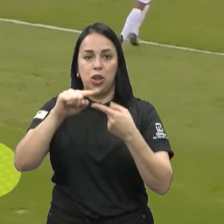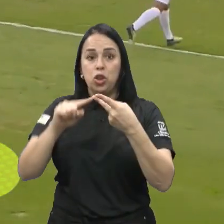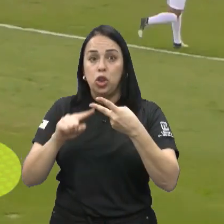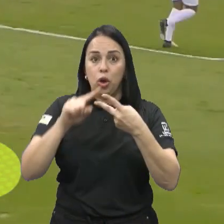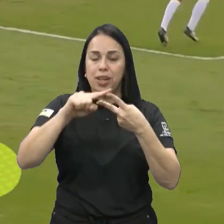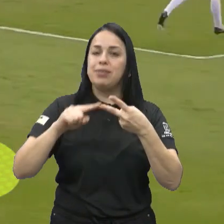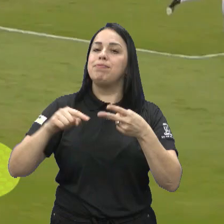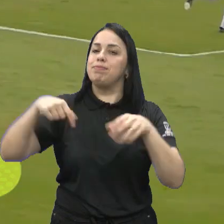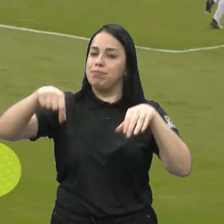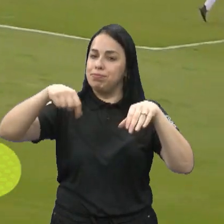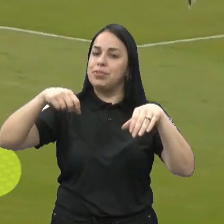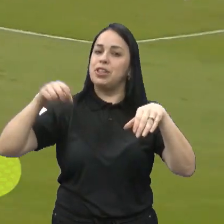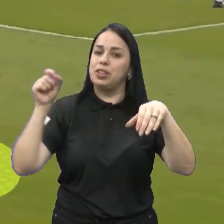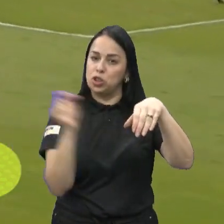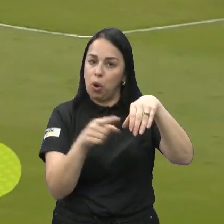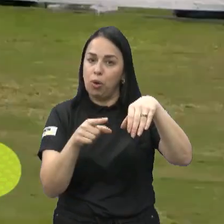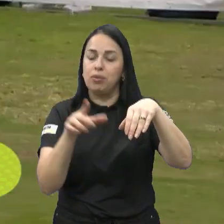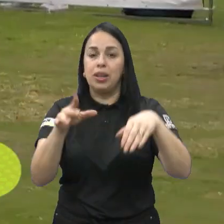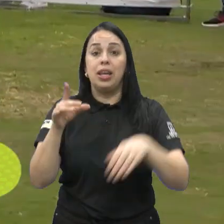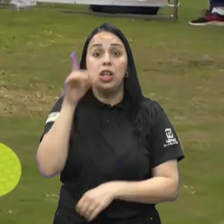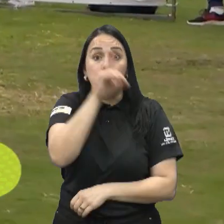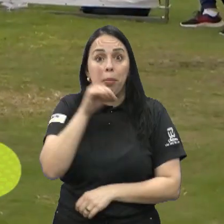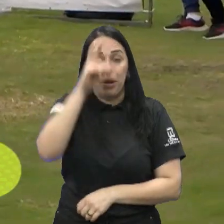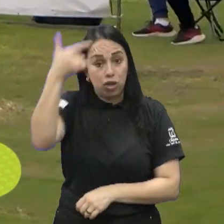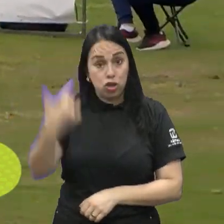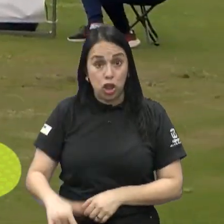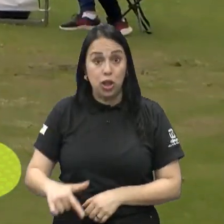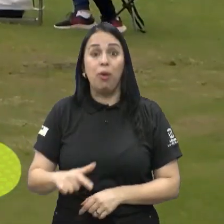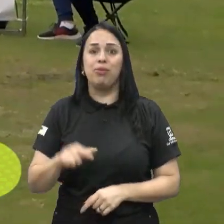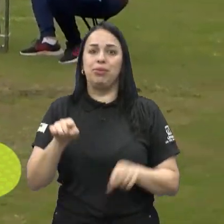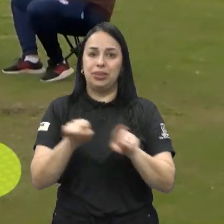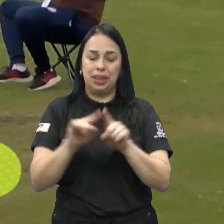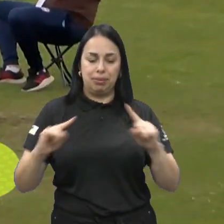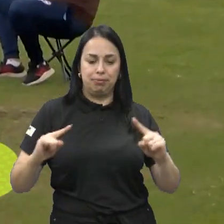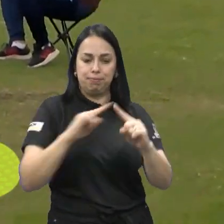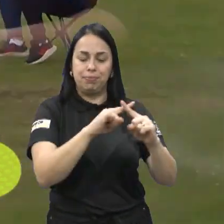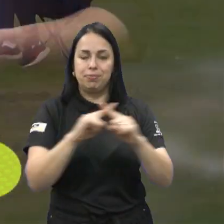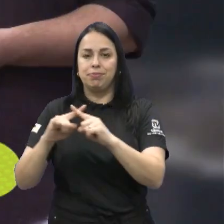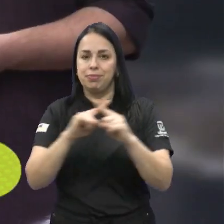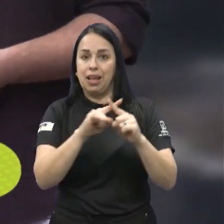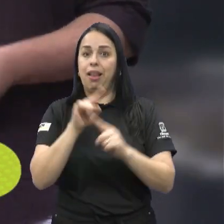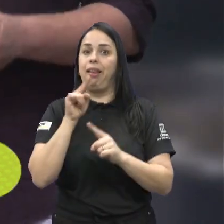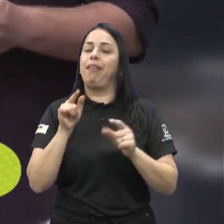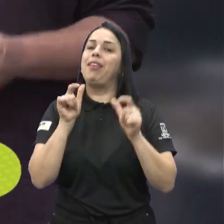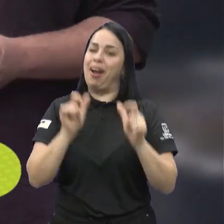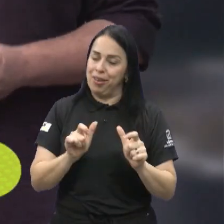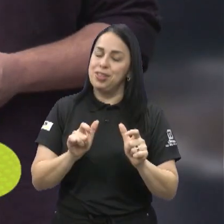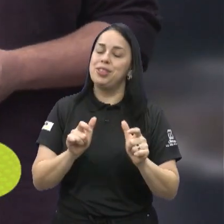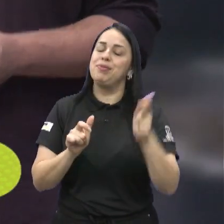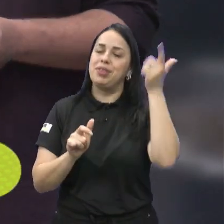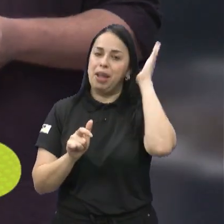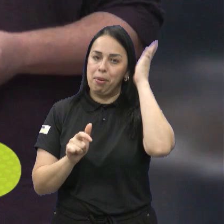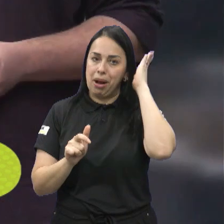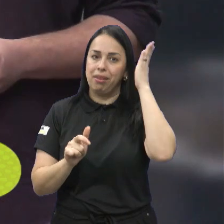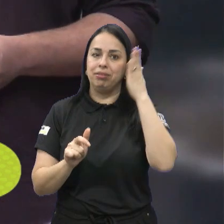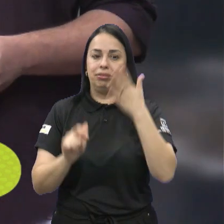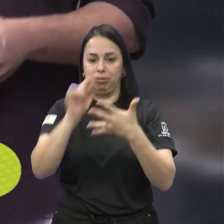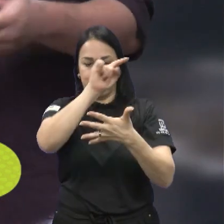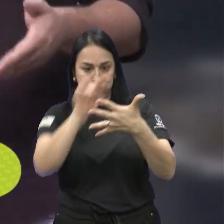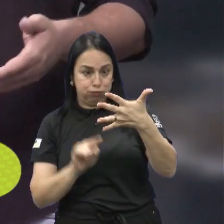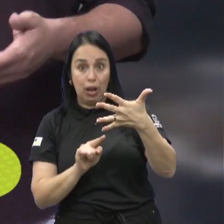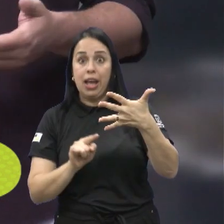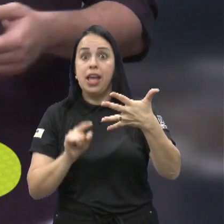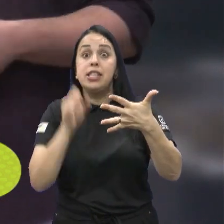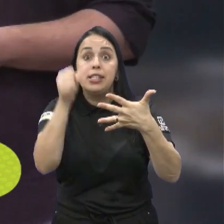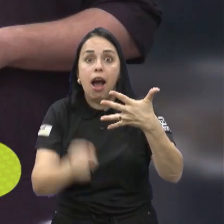Igor. Agora, nesse próximo domingo, mais um encontro entre as equipes e de novo lá em Taubaté. Será o 5º encontro só neste ano.